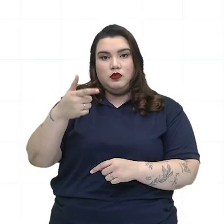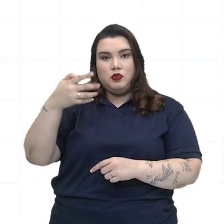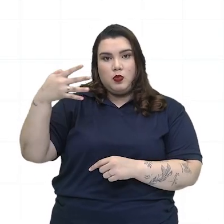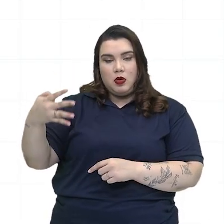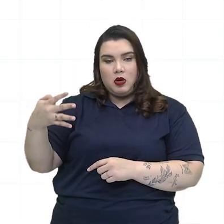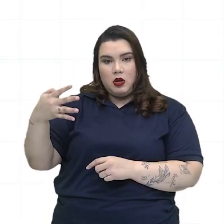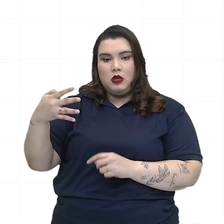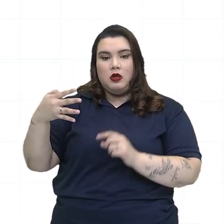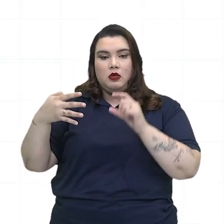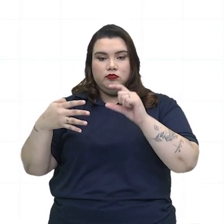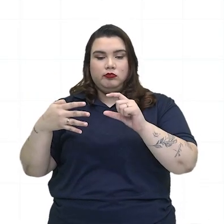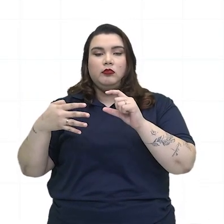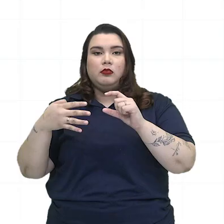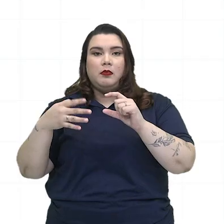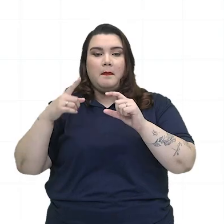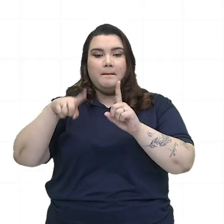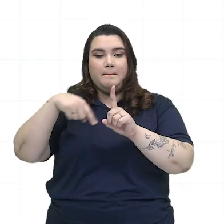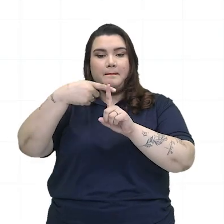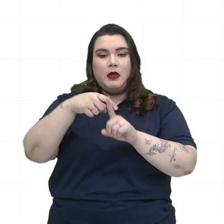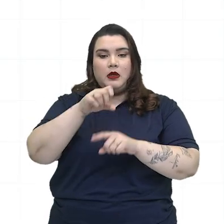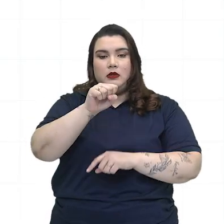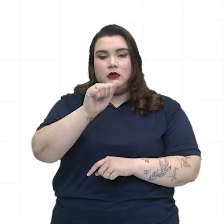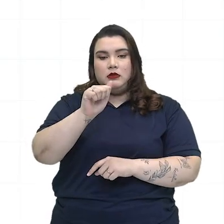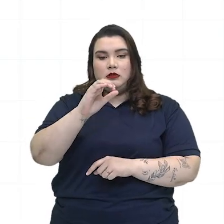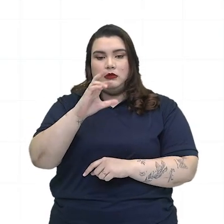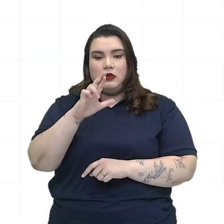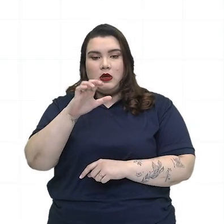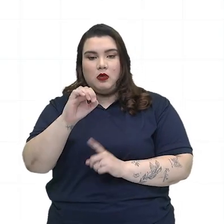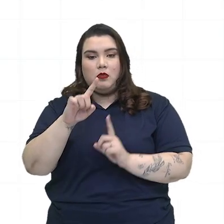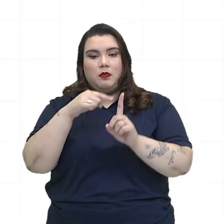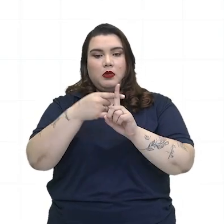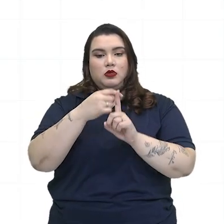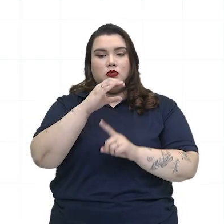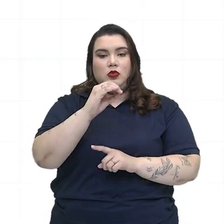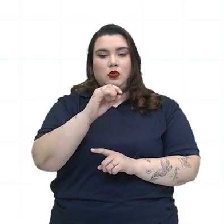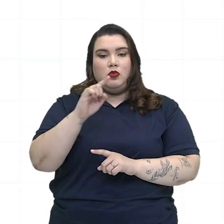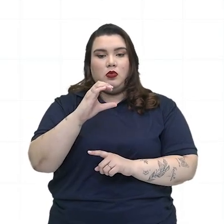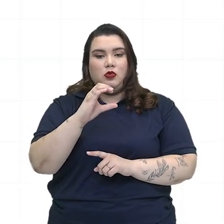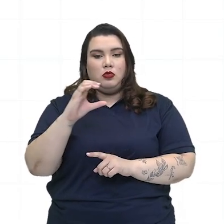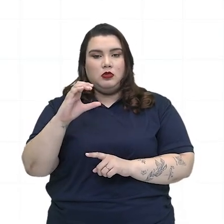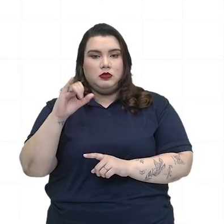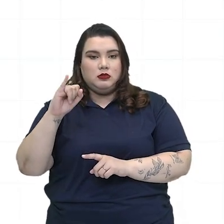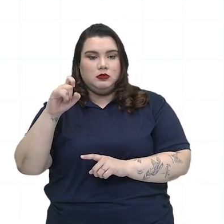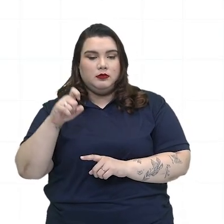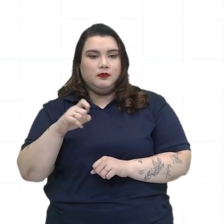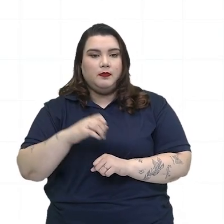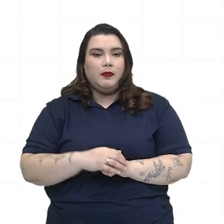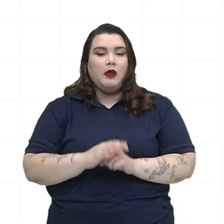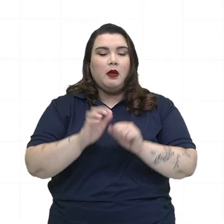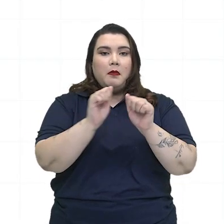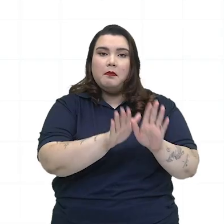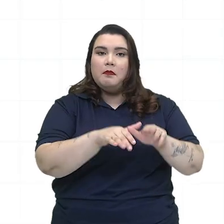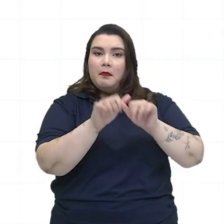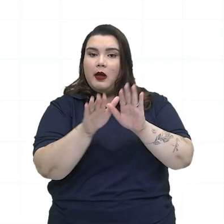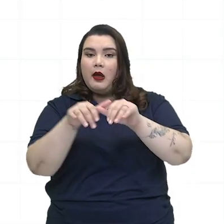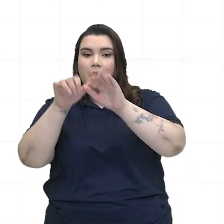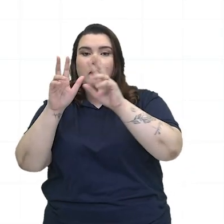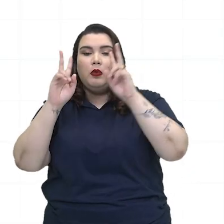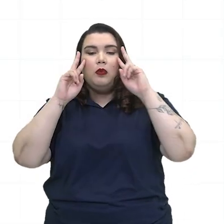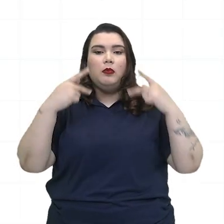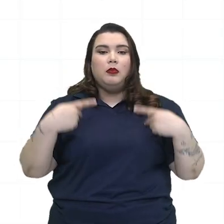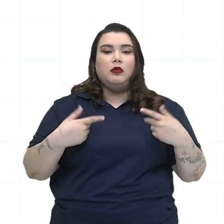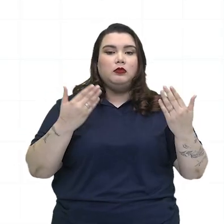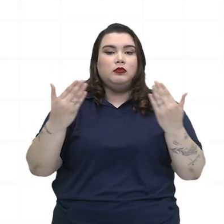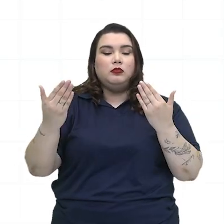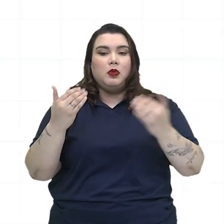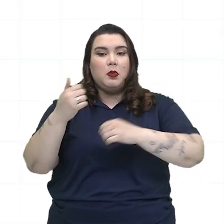são móveis, né? Mais o sacro e o cóccix. Pássaros e humanos, né?